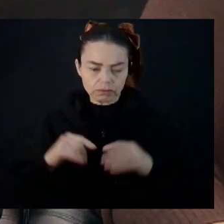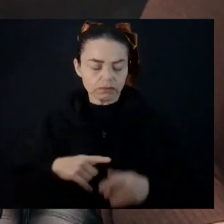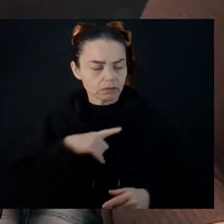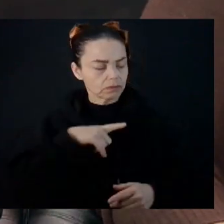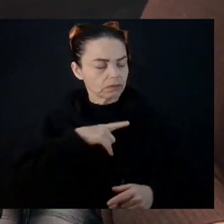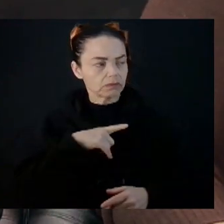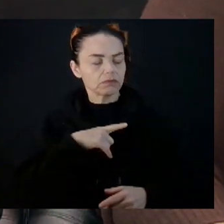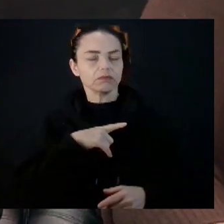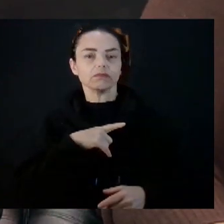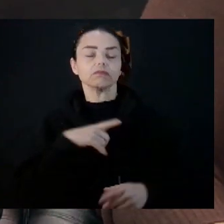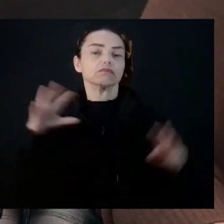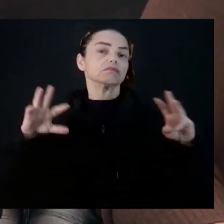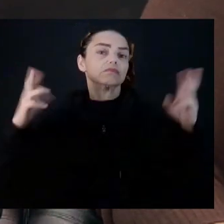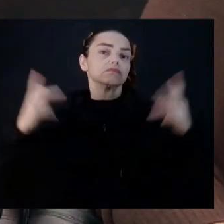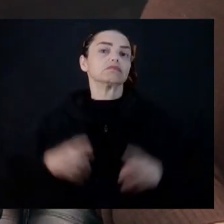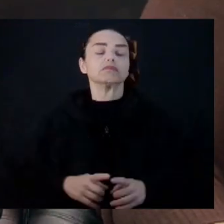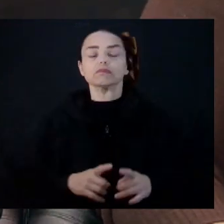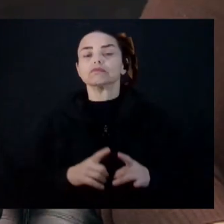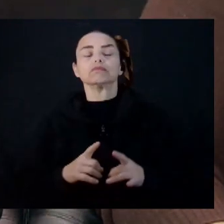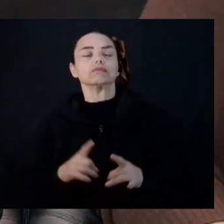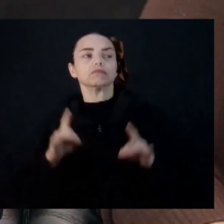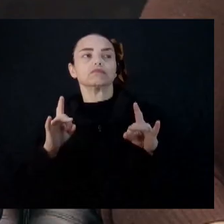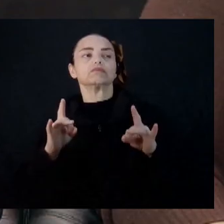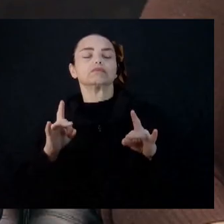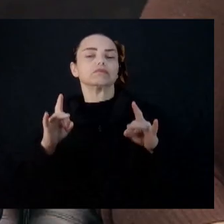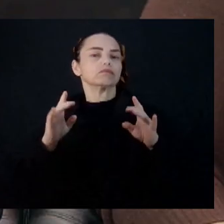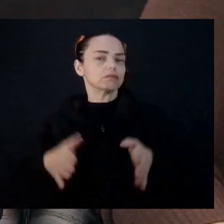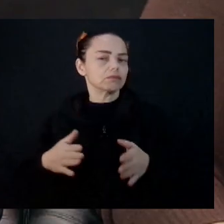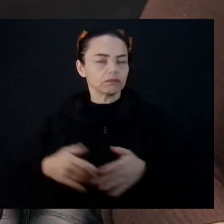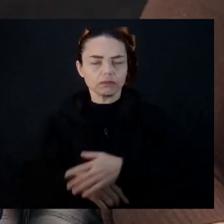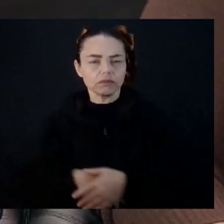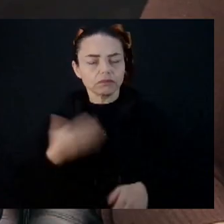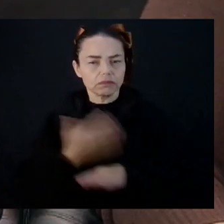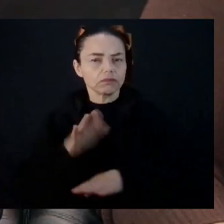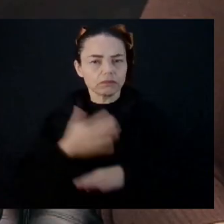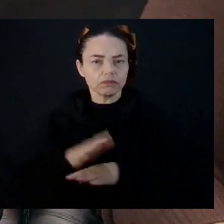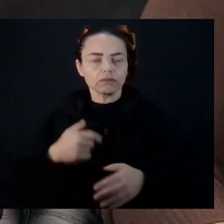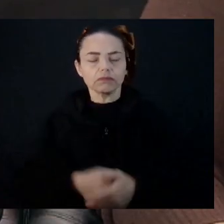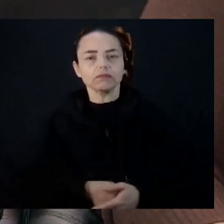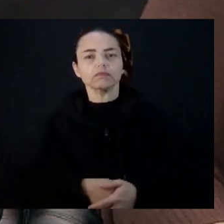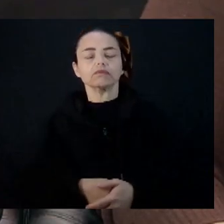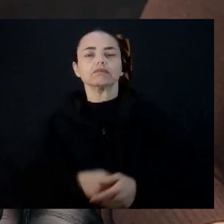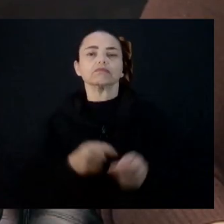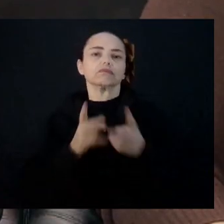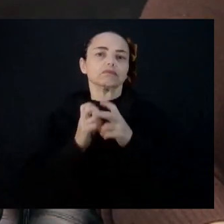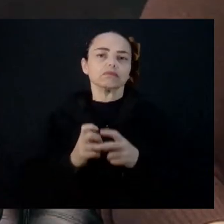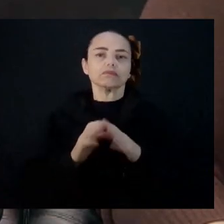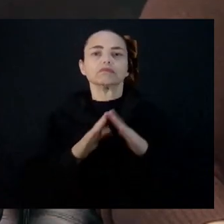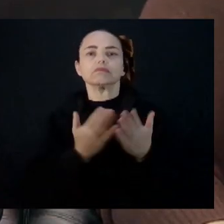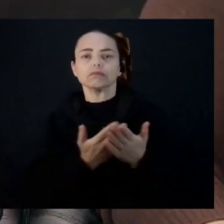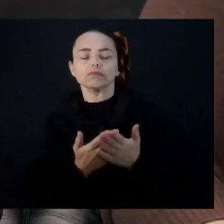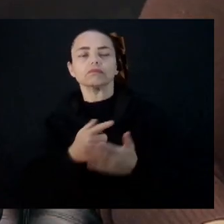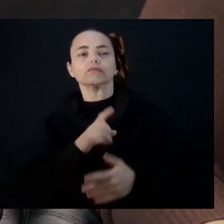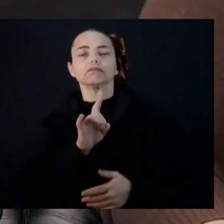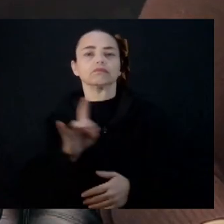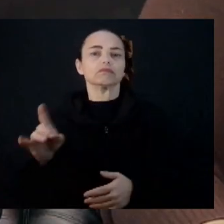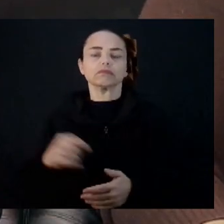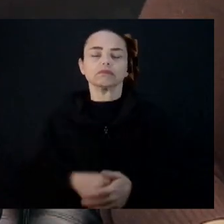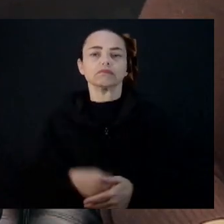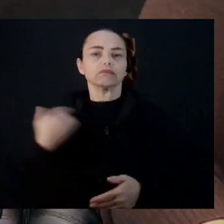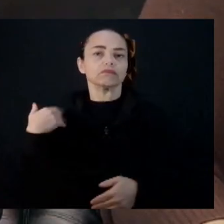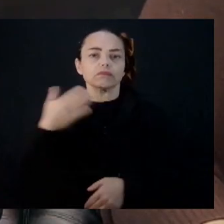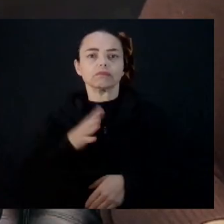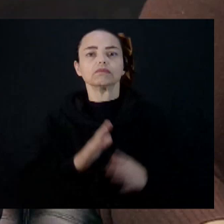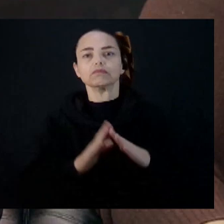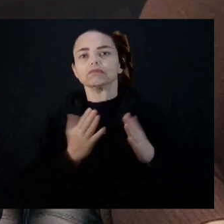evento específico que a criança vai participar estando na escola, se tem a ver somente com a ida mesmo,